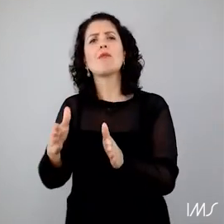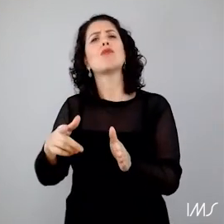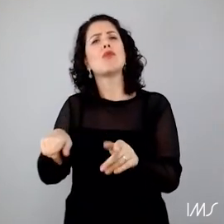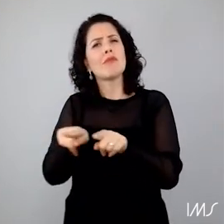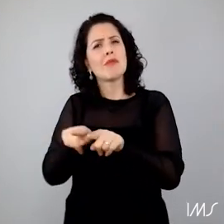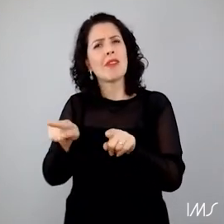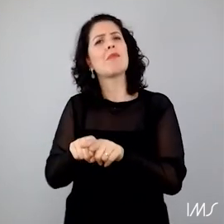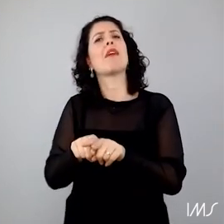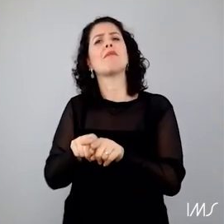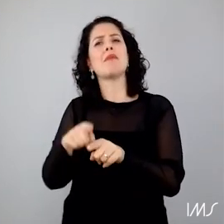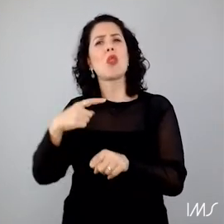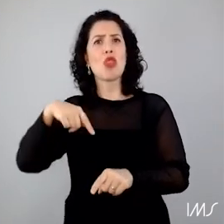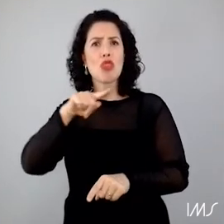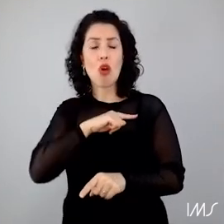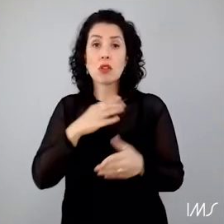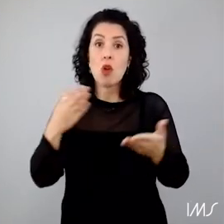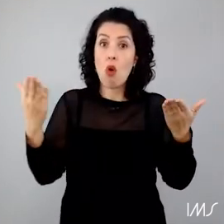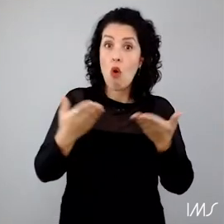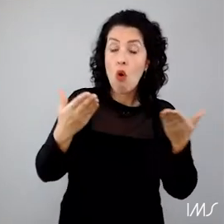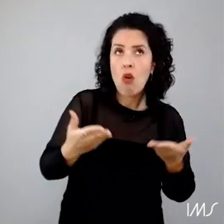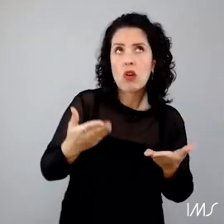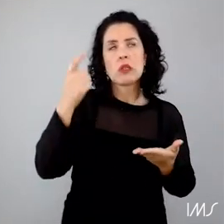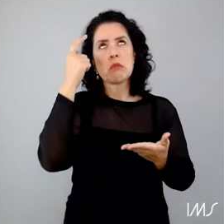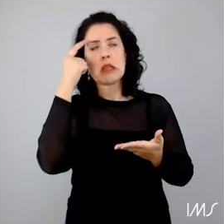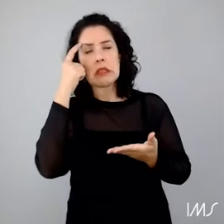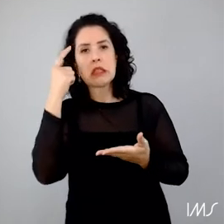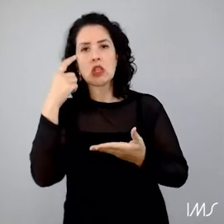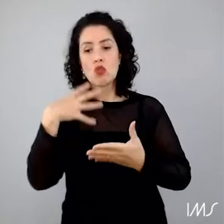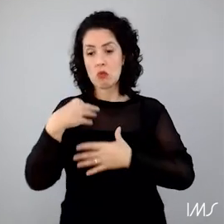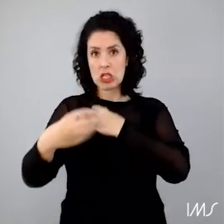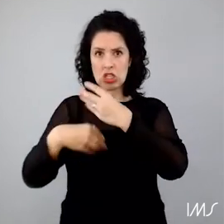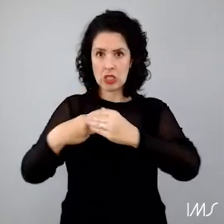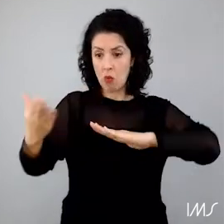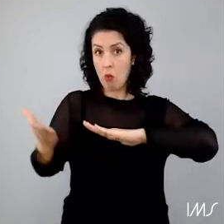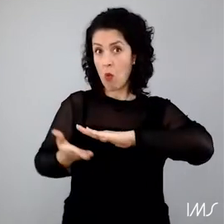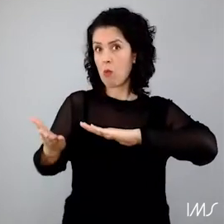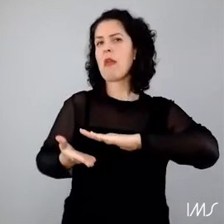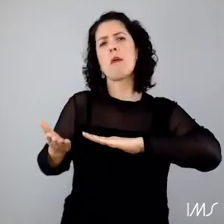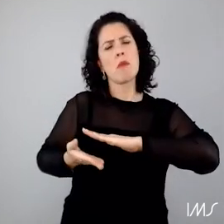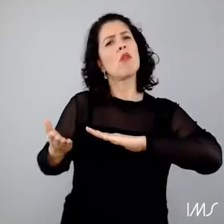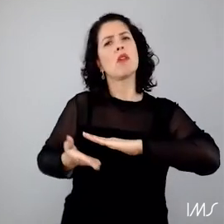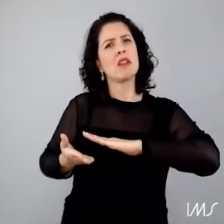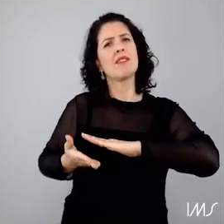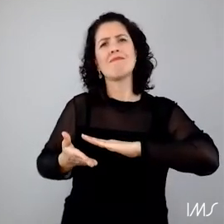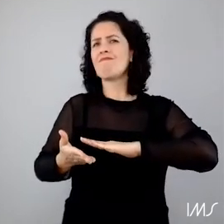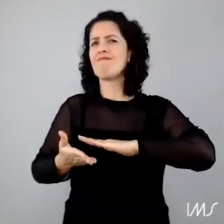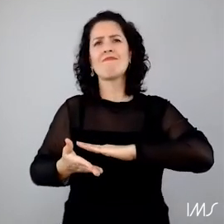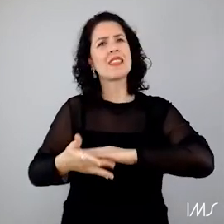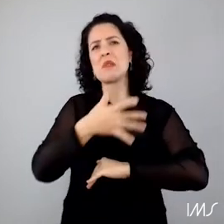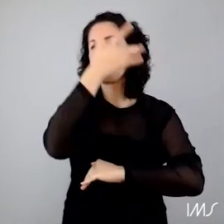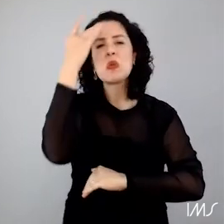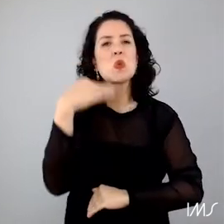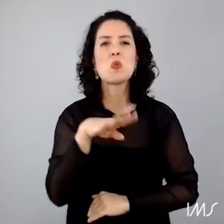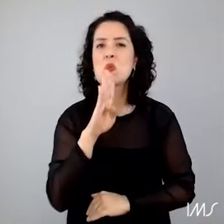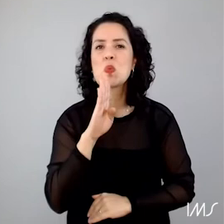também nos apareça, né, hoje para uma geração mais contemporânea como algo pouco